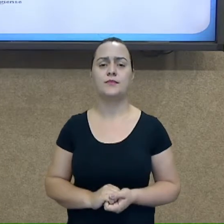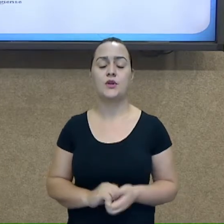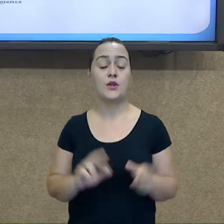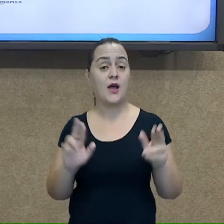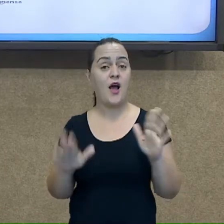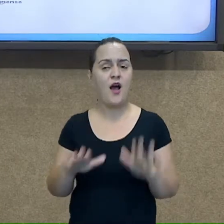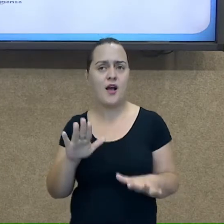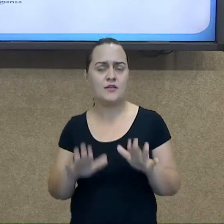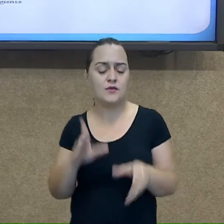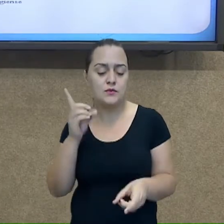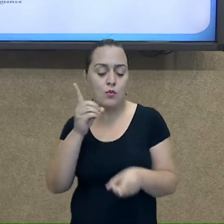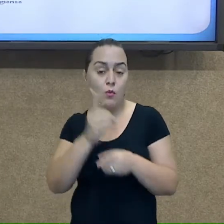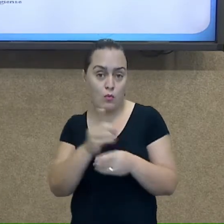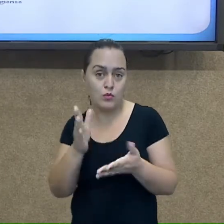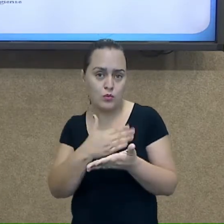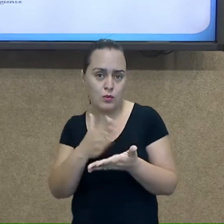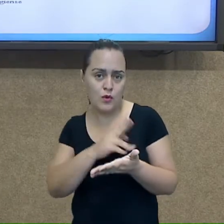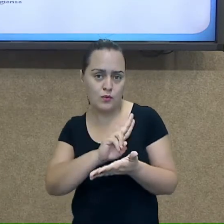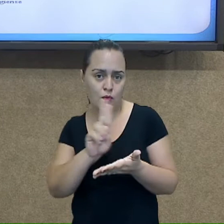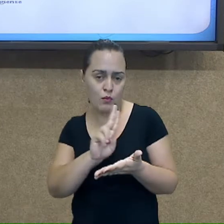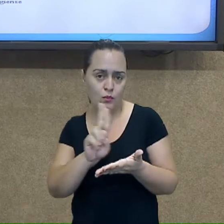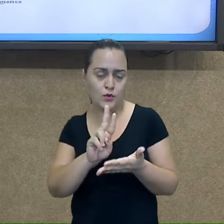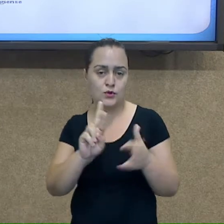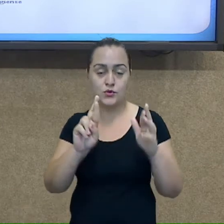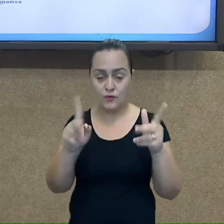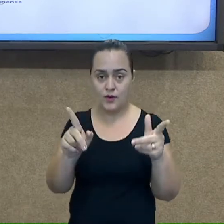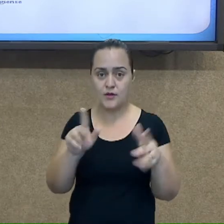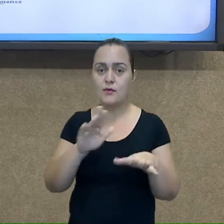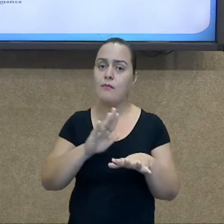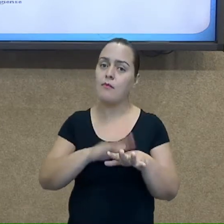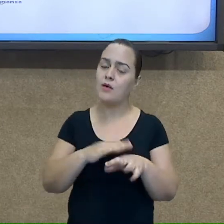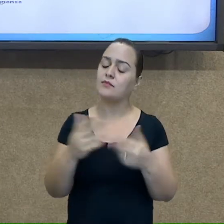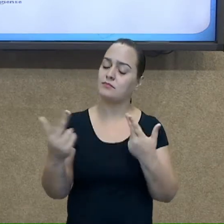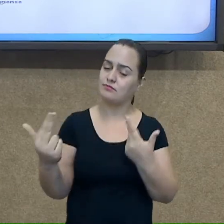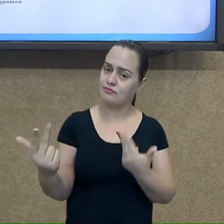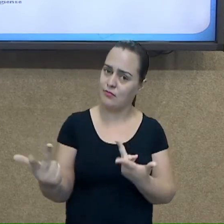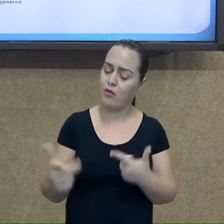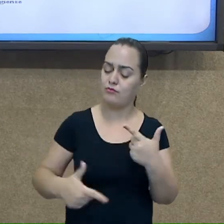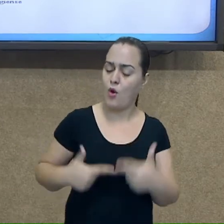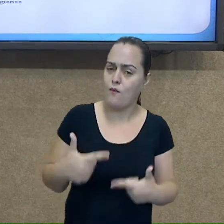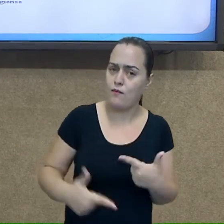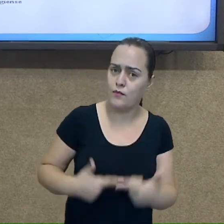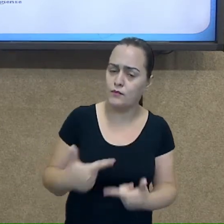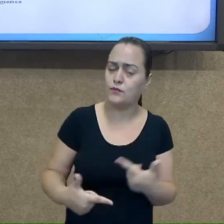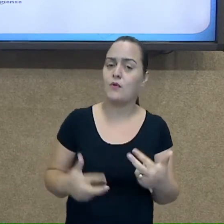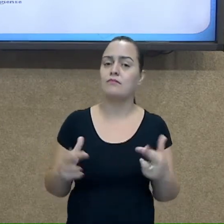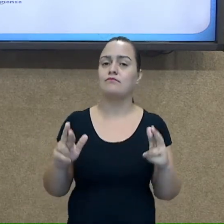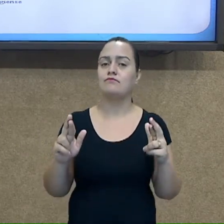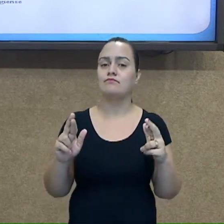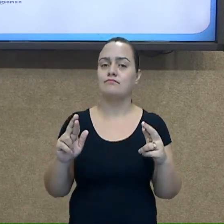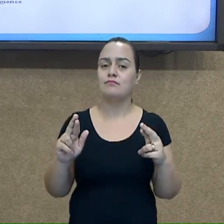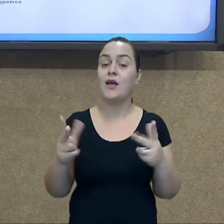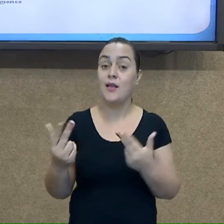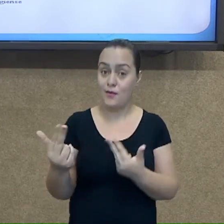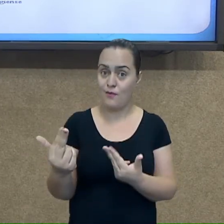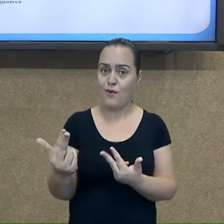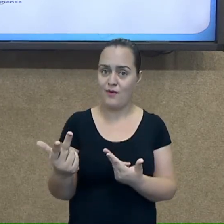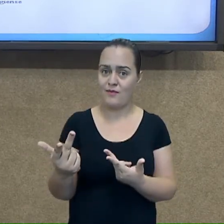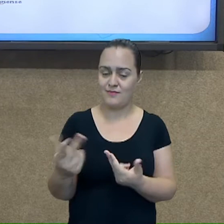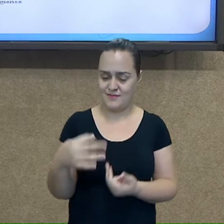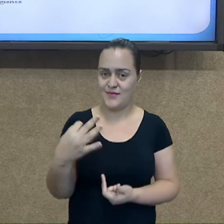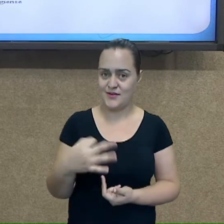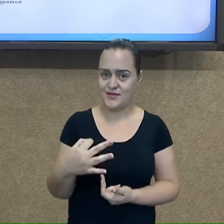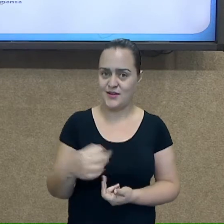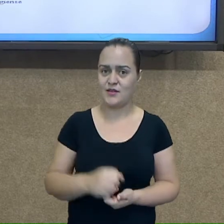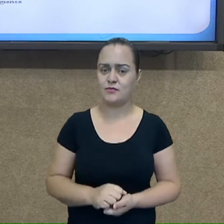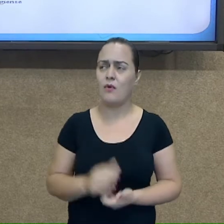denominação atual é complexo golgiense, e tem aqui também o retículo endoplasmático. Então, esta é